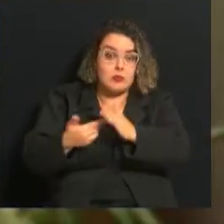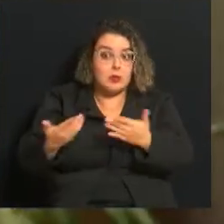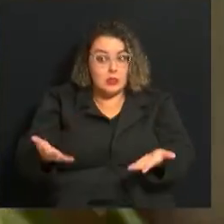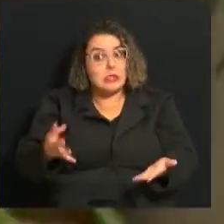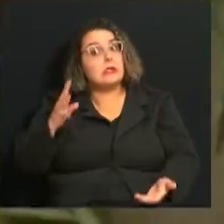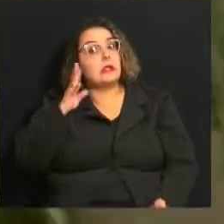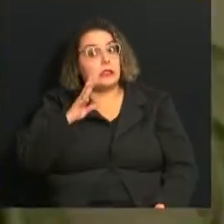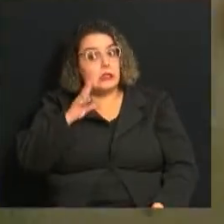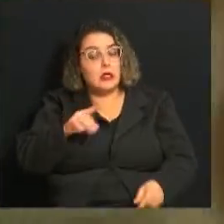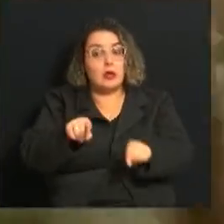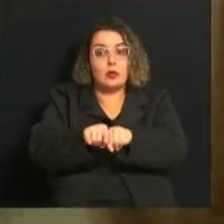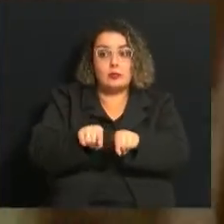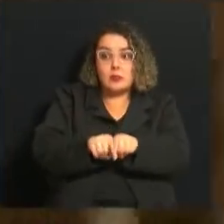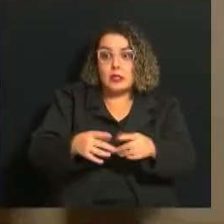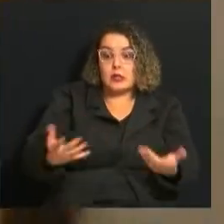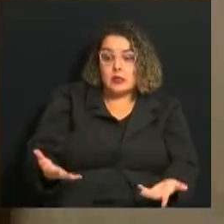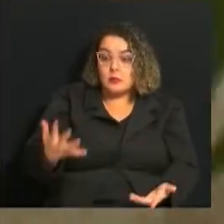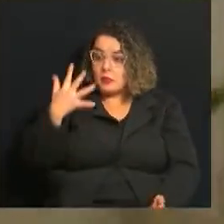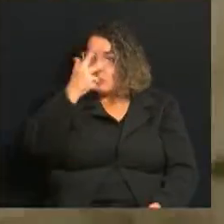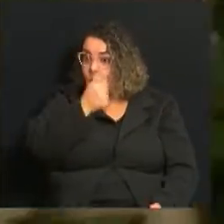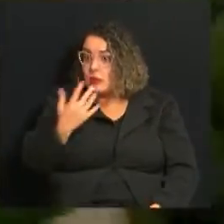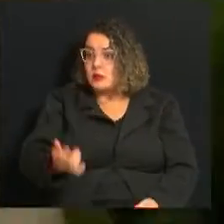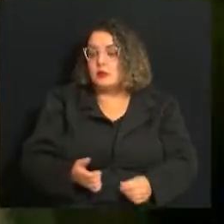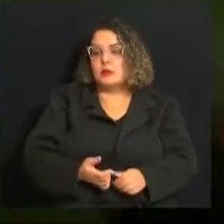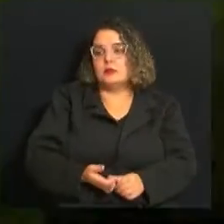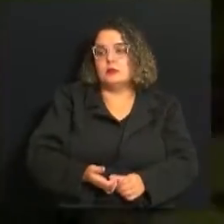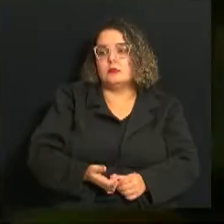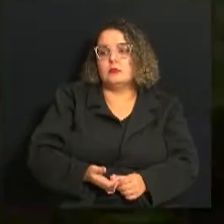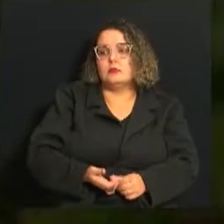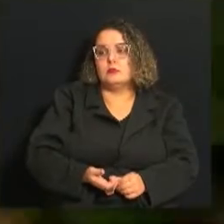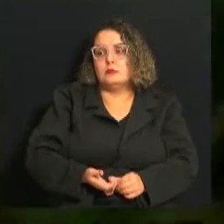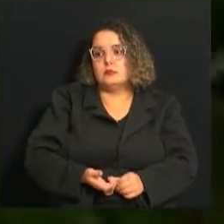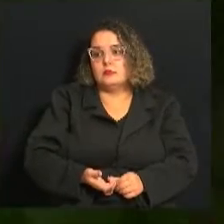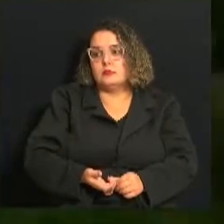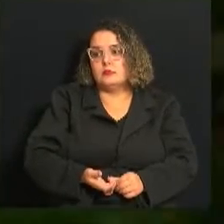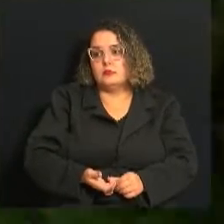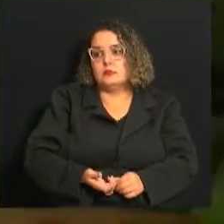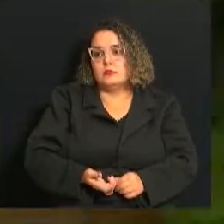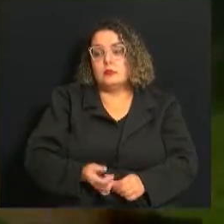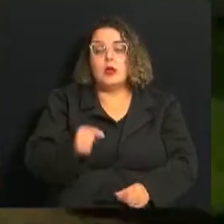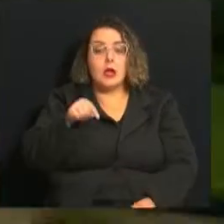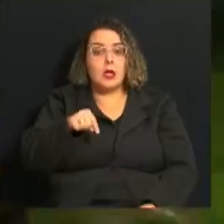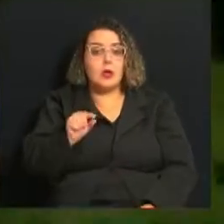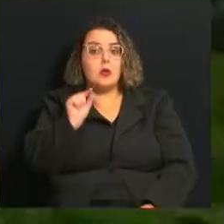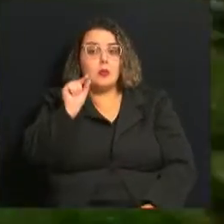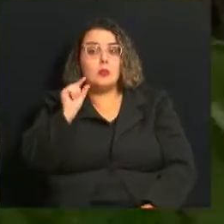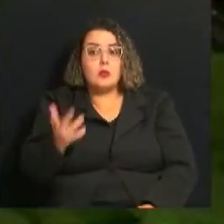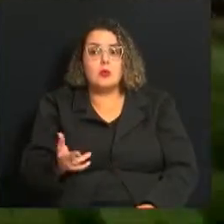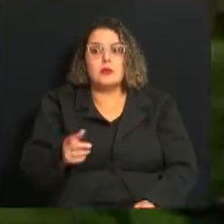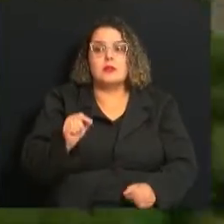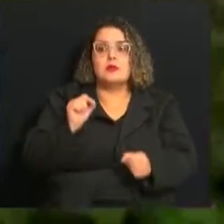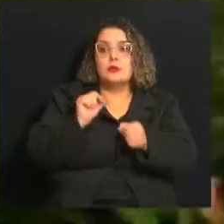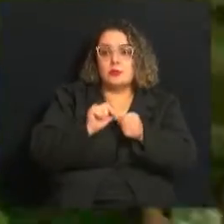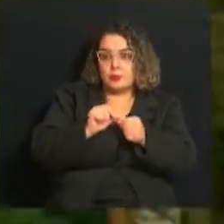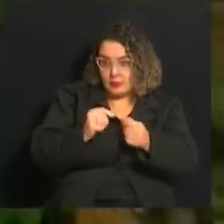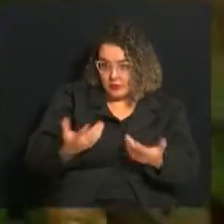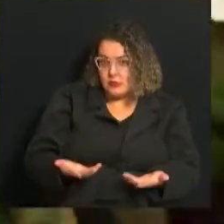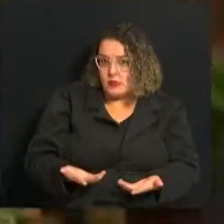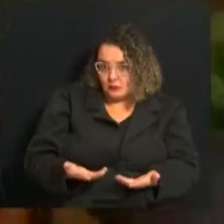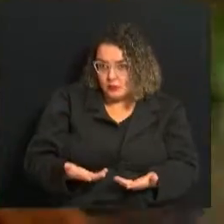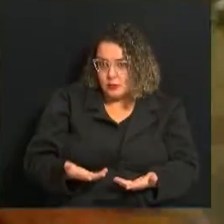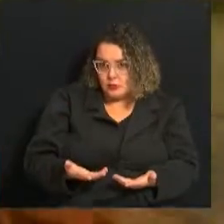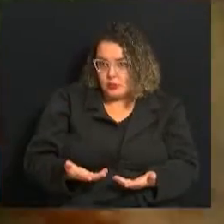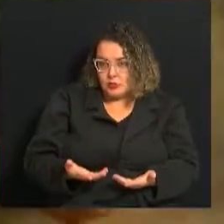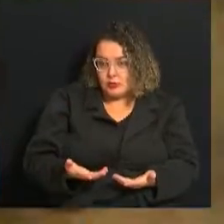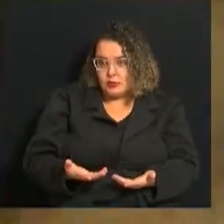bacana, bem legal, bem bonita. Olha, aqui está um pouquinho daquilo que nós fazemos, né? Tá. Eu